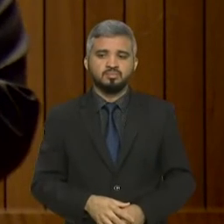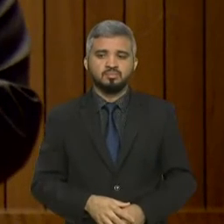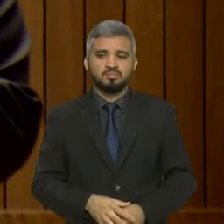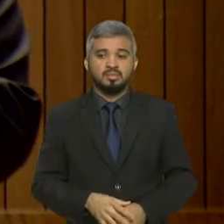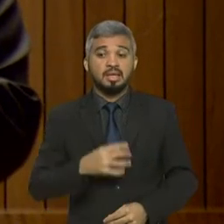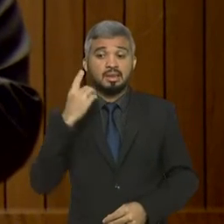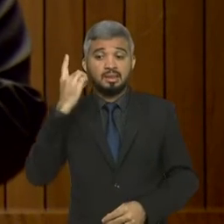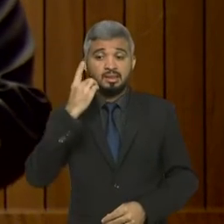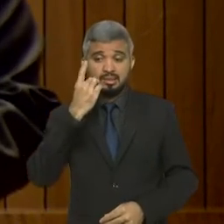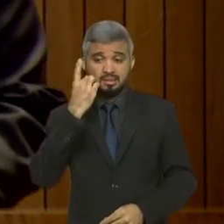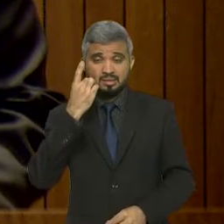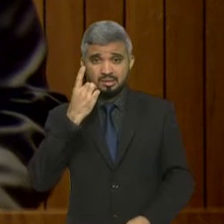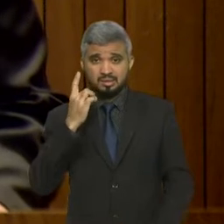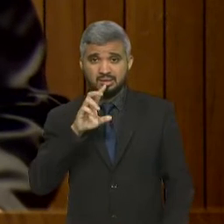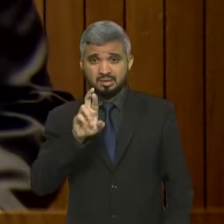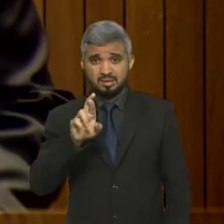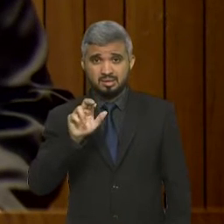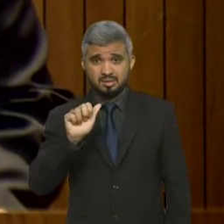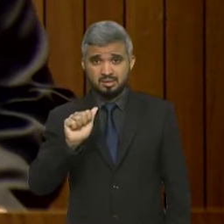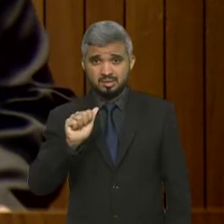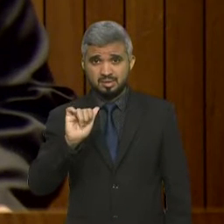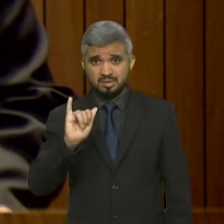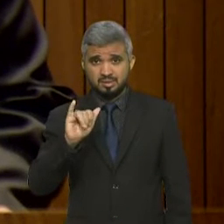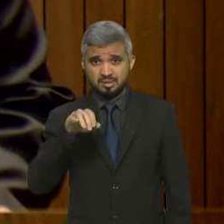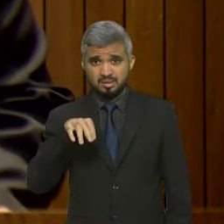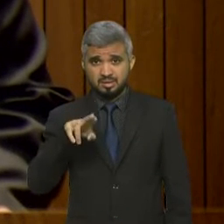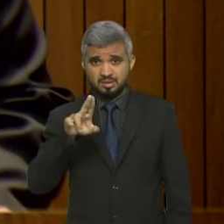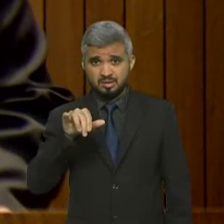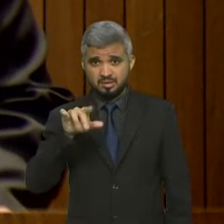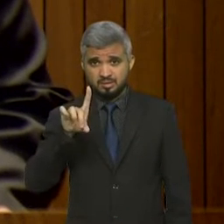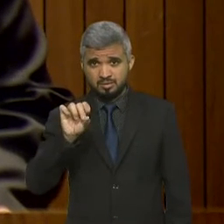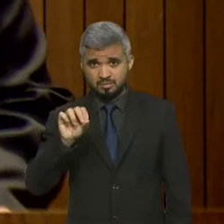Louro conseguiu que fosse